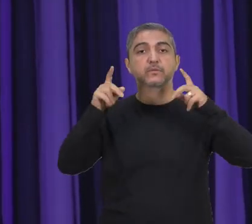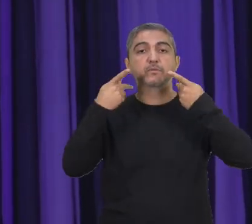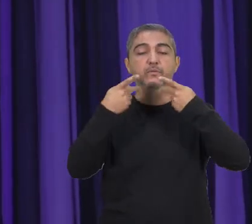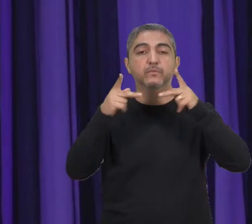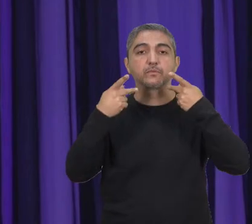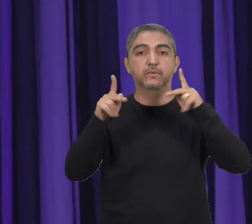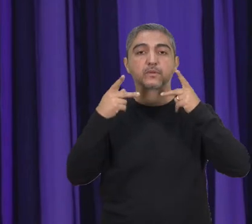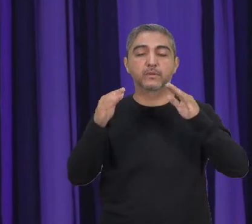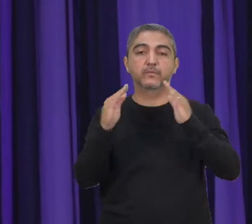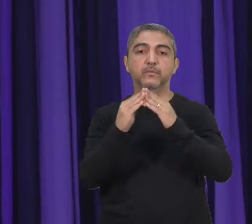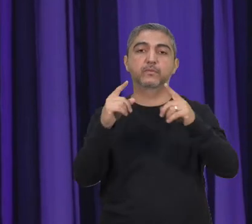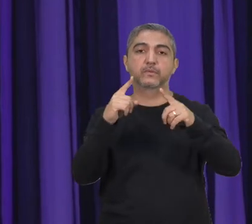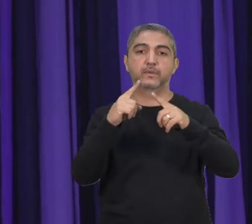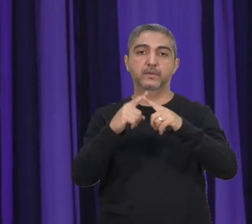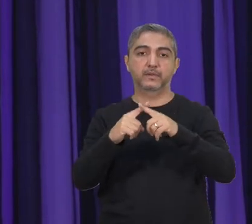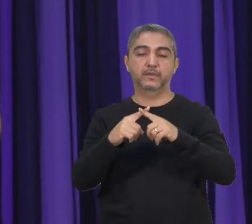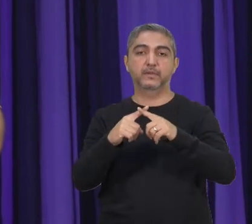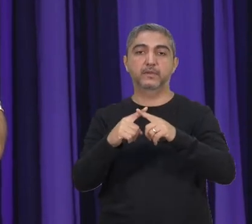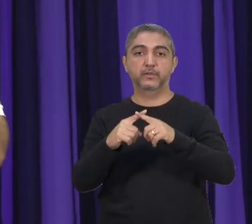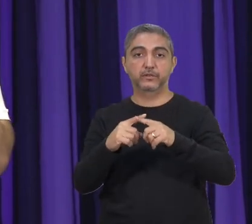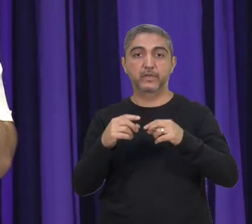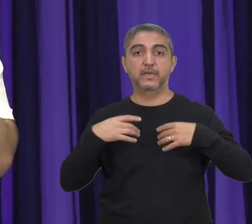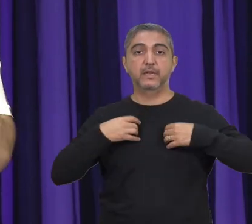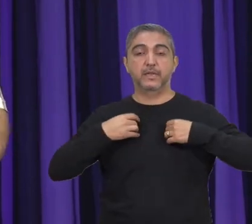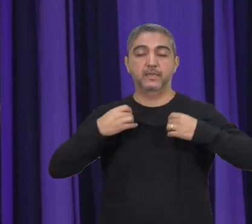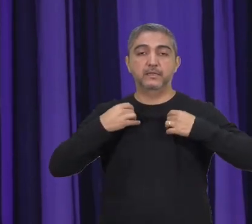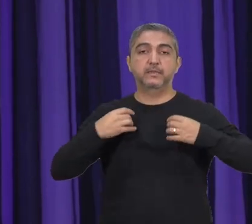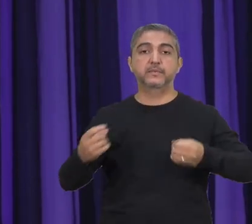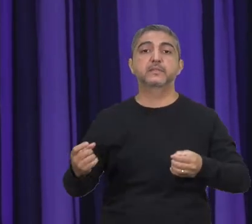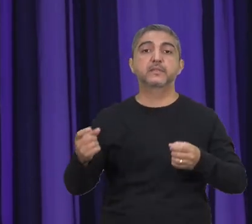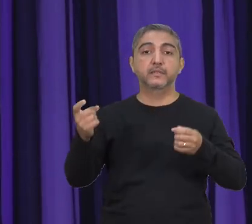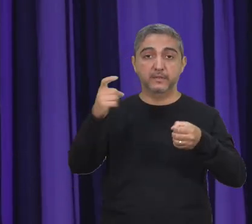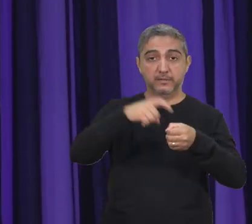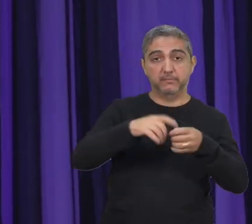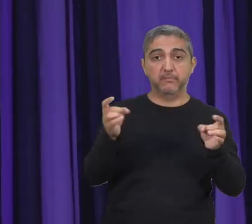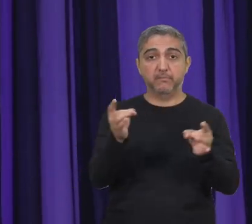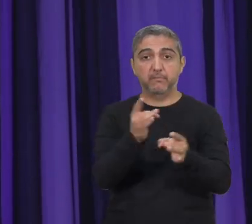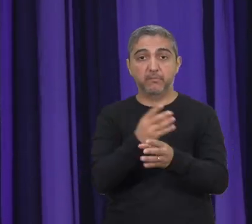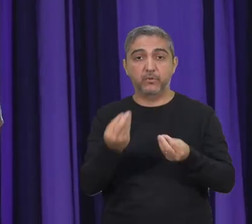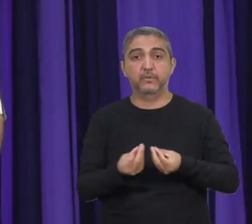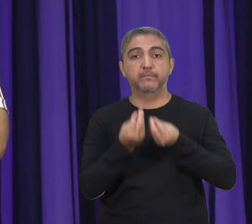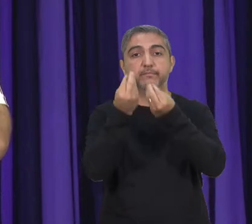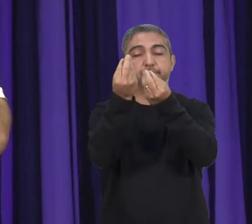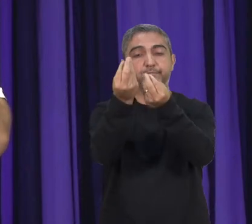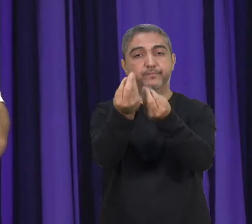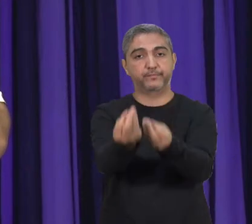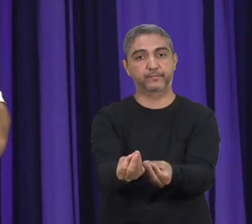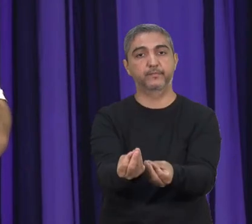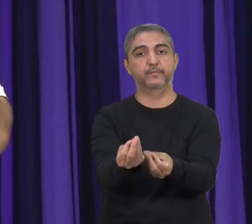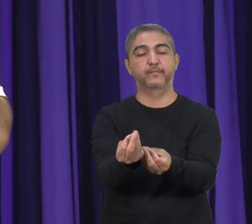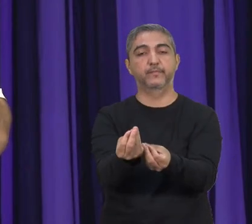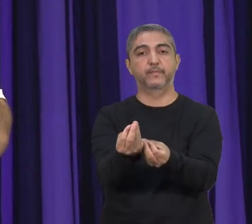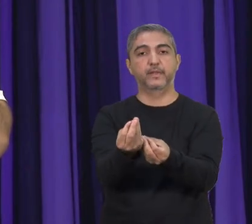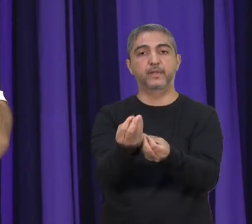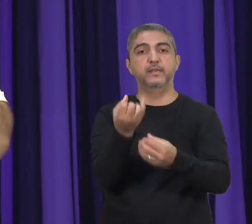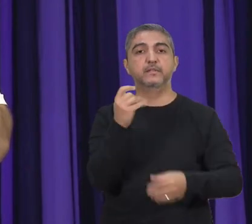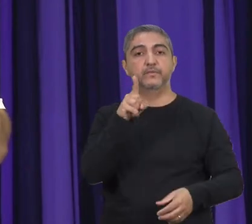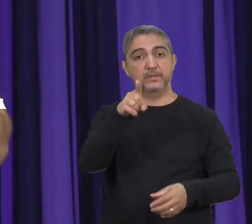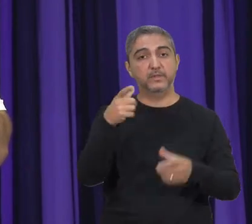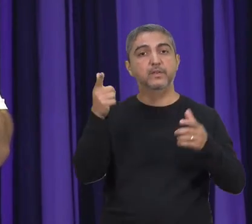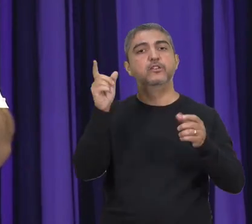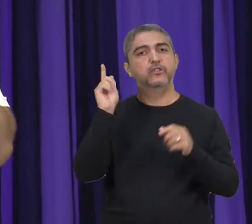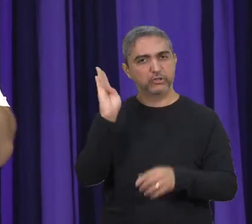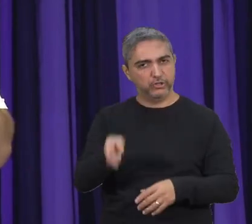Elas estão, chegaram. Então se você já comprou, não é para comprar, mas se você já comprou, se você encomendou, você